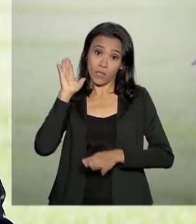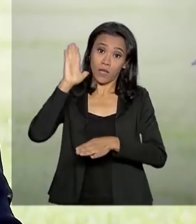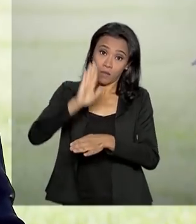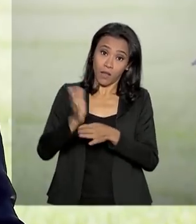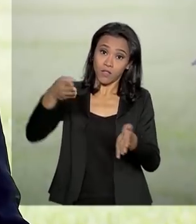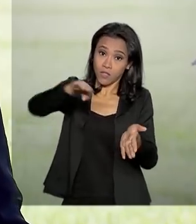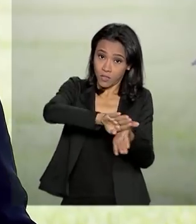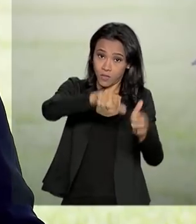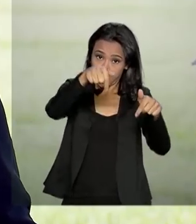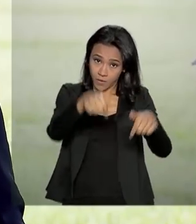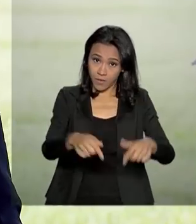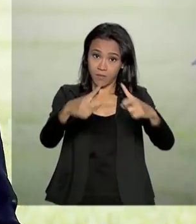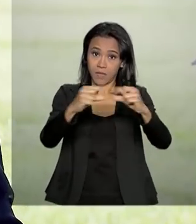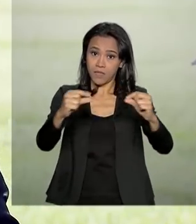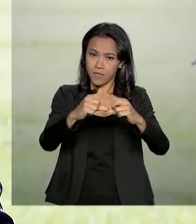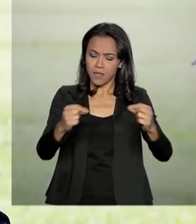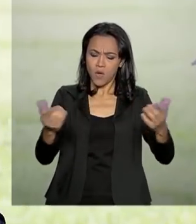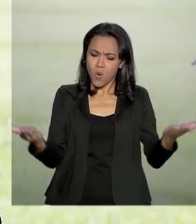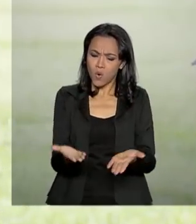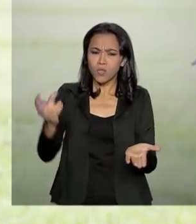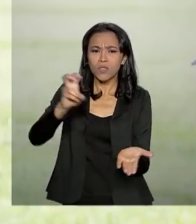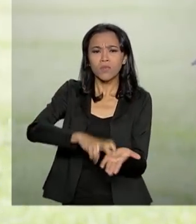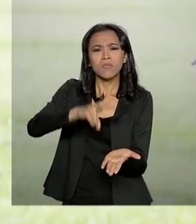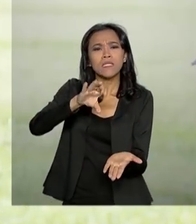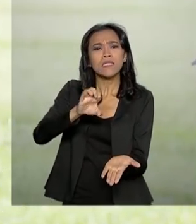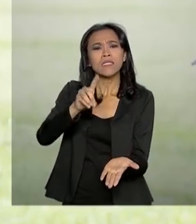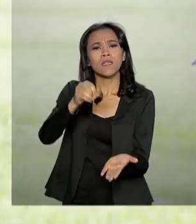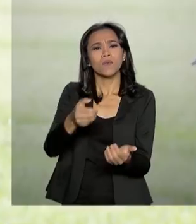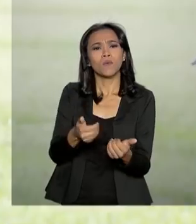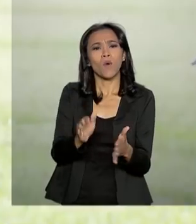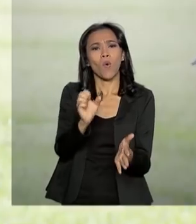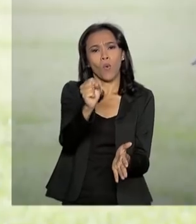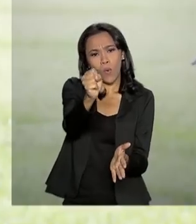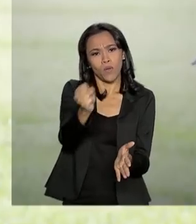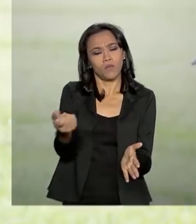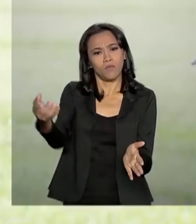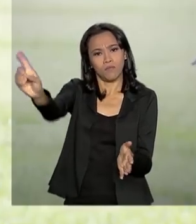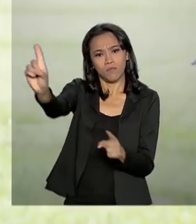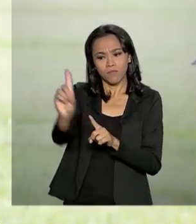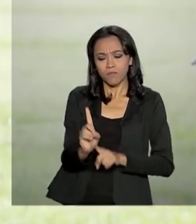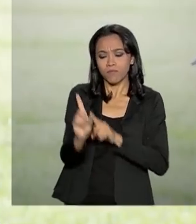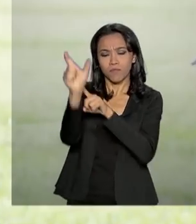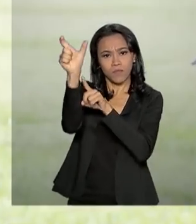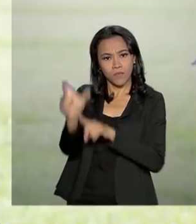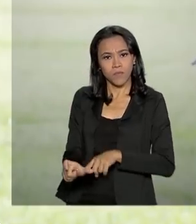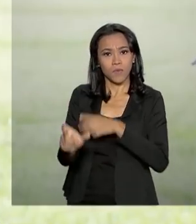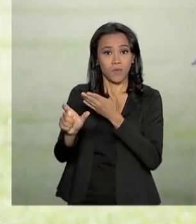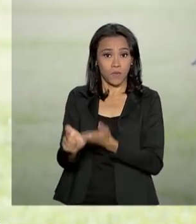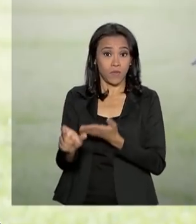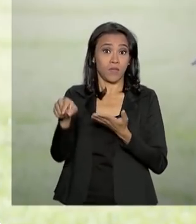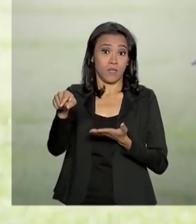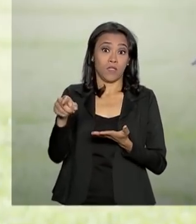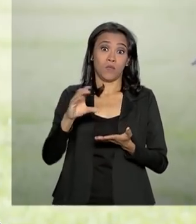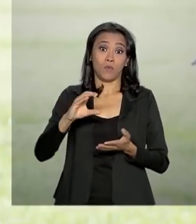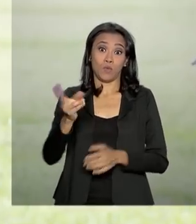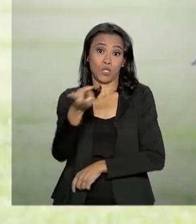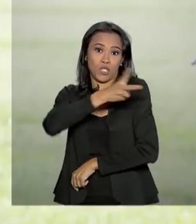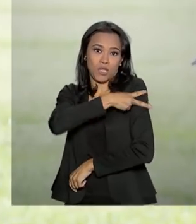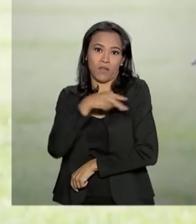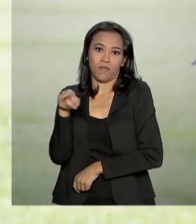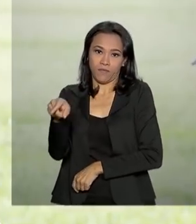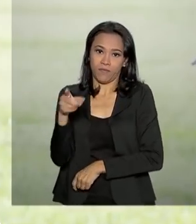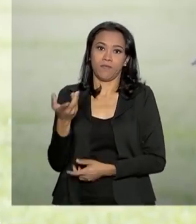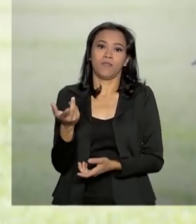dia bem cedo, às 8 horas da manhã, recebendo o ministro-chefe da Secretaria de Governo, Santos Cruz. O presidente Jair Bolsonaro também